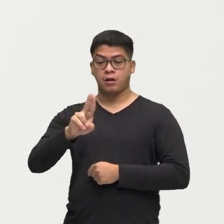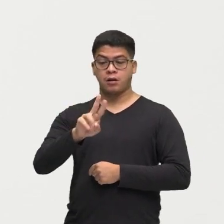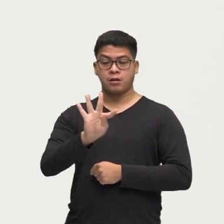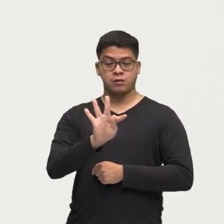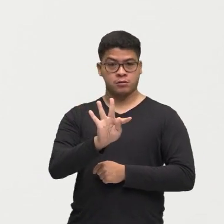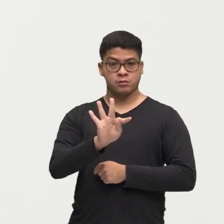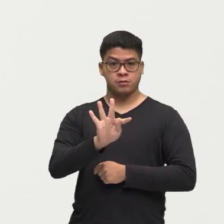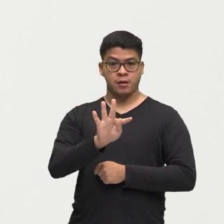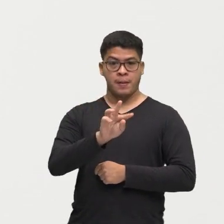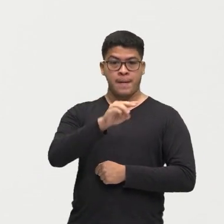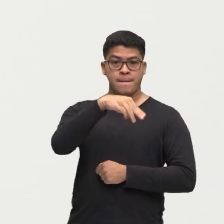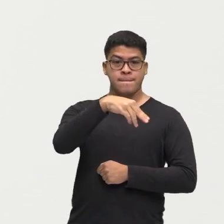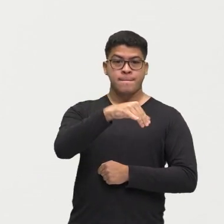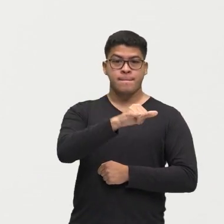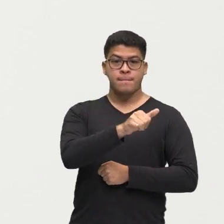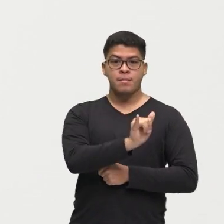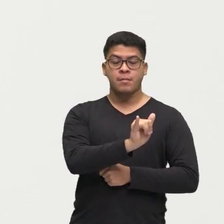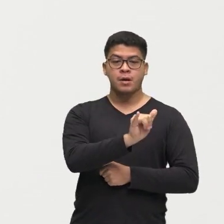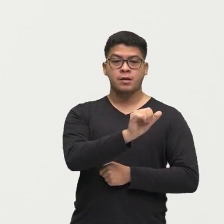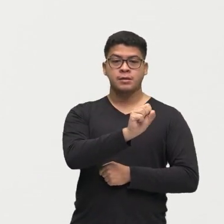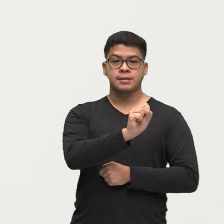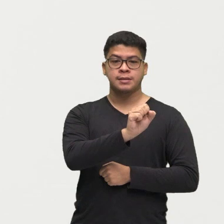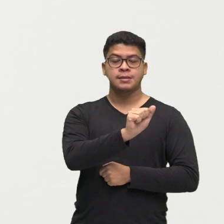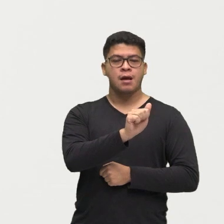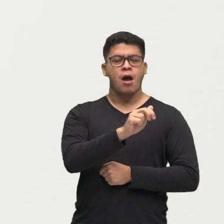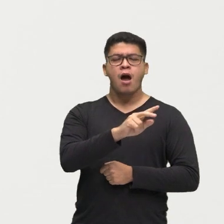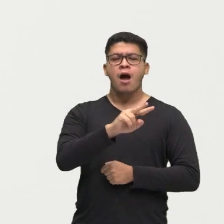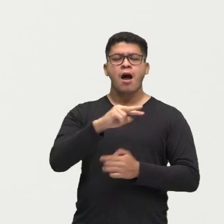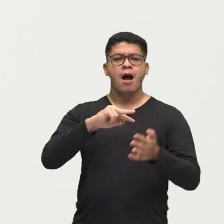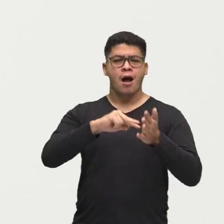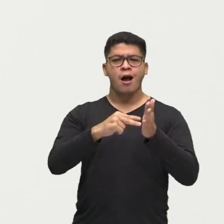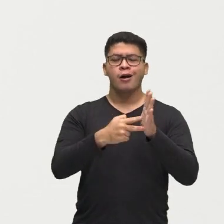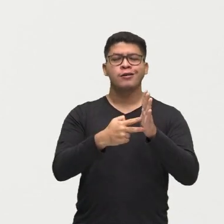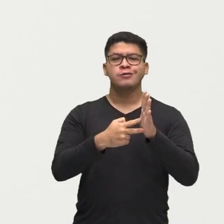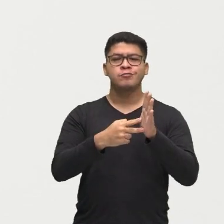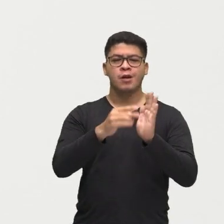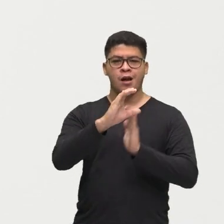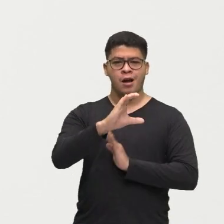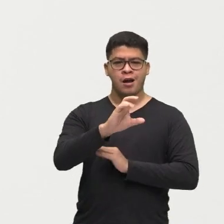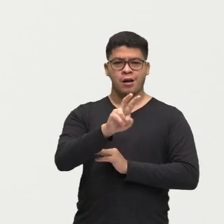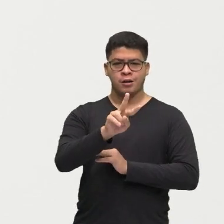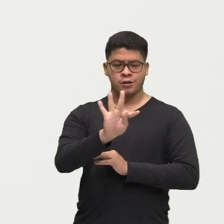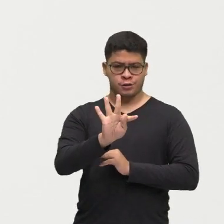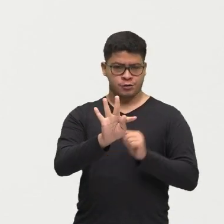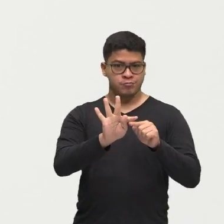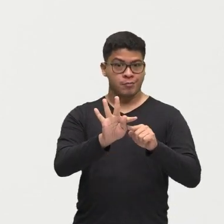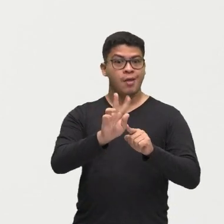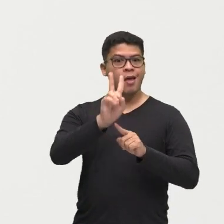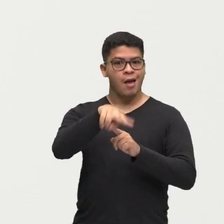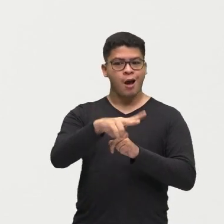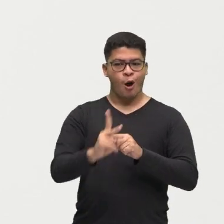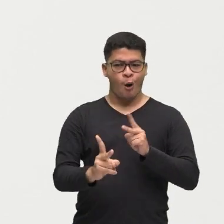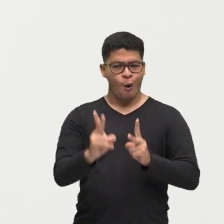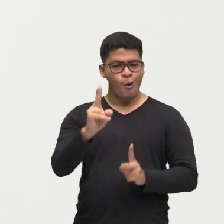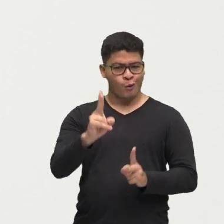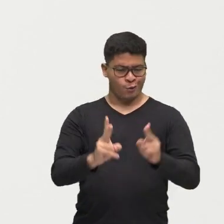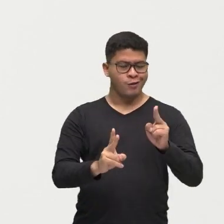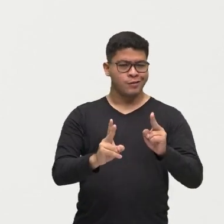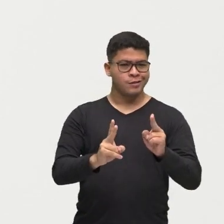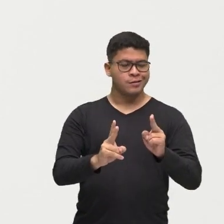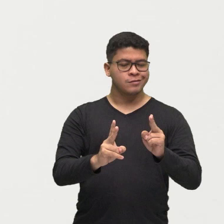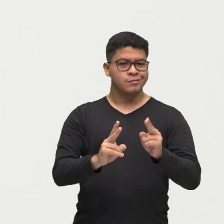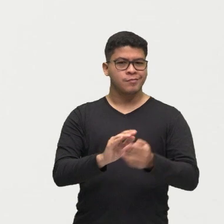cut, que é o verbo cortar, certo? Se eu estou falando que eu cortei, né? Me